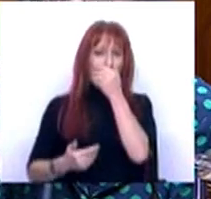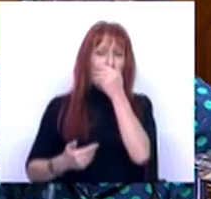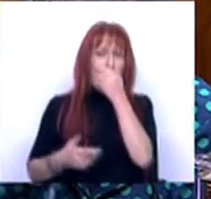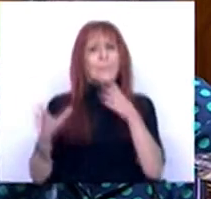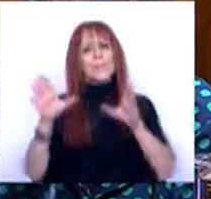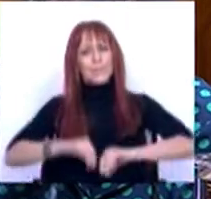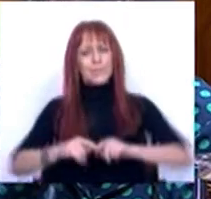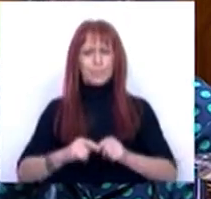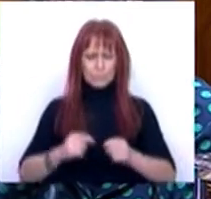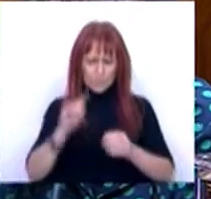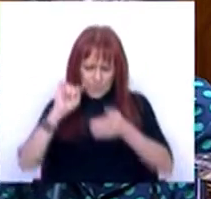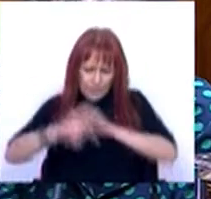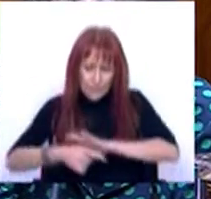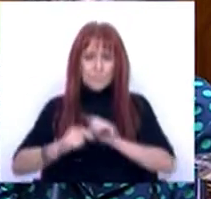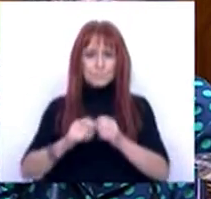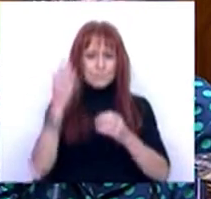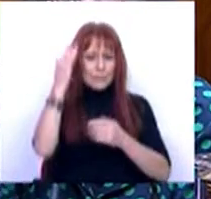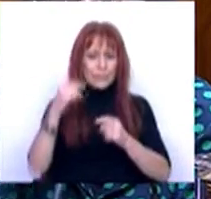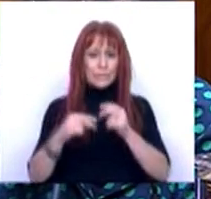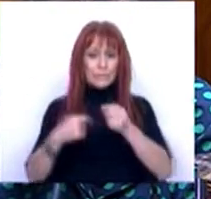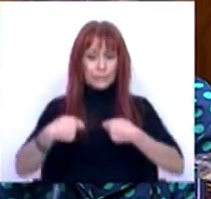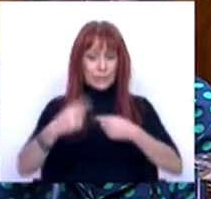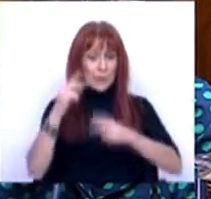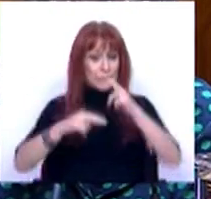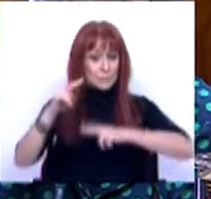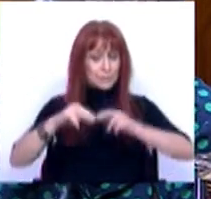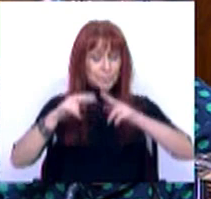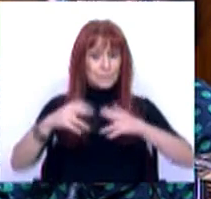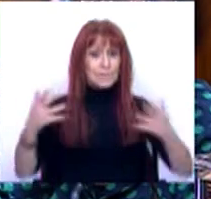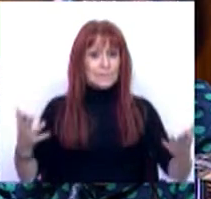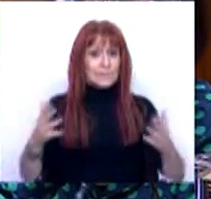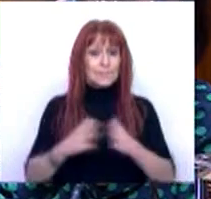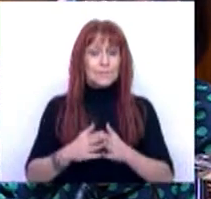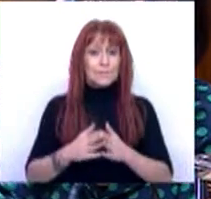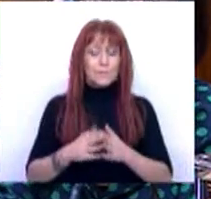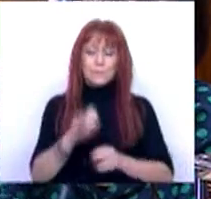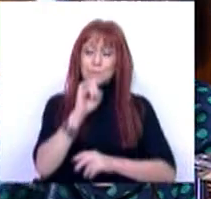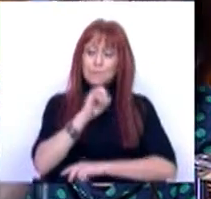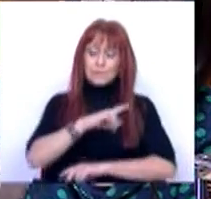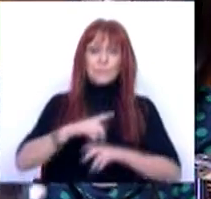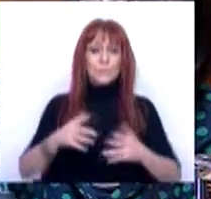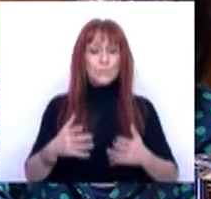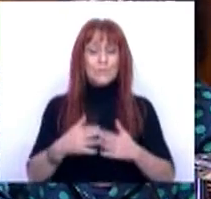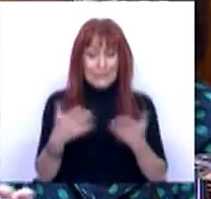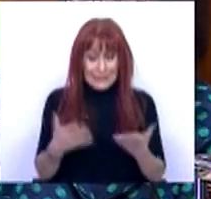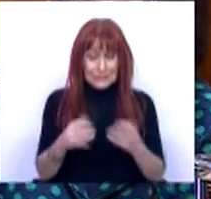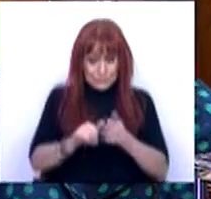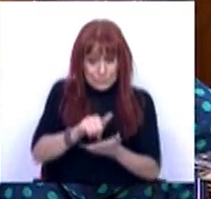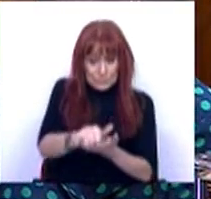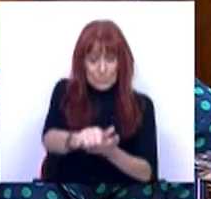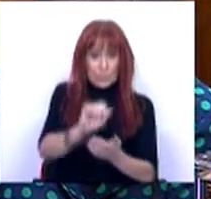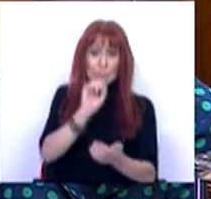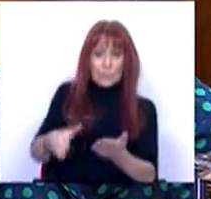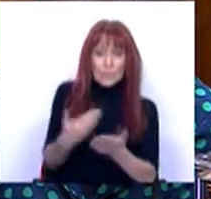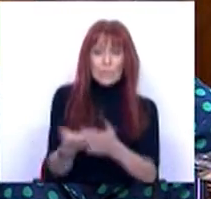forma mais apurada, a estimativa do custo da obra e da possibilidade desse aeroporto se poder